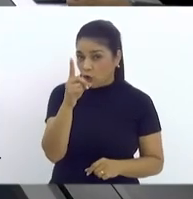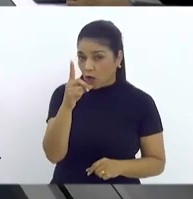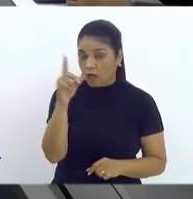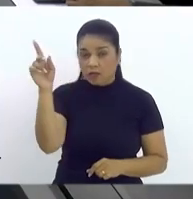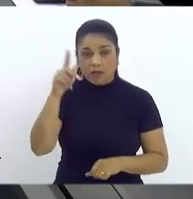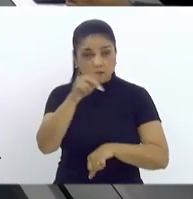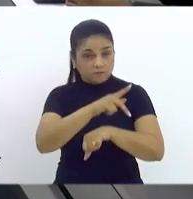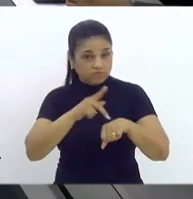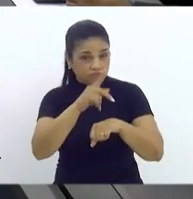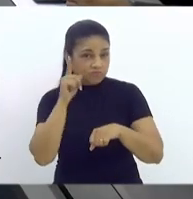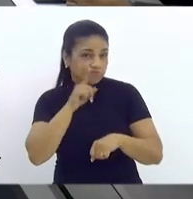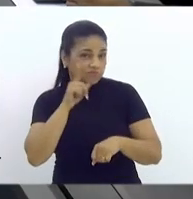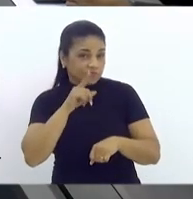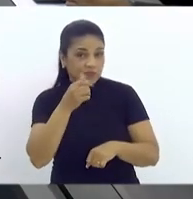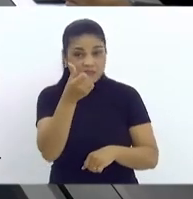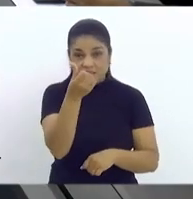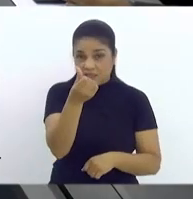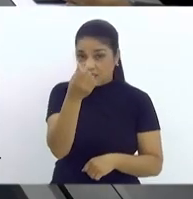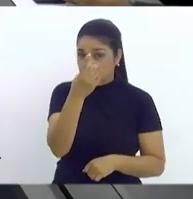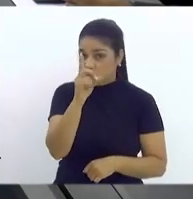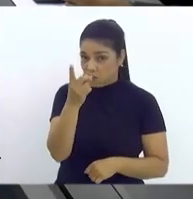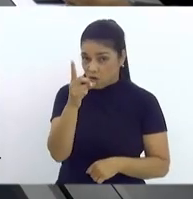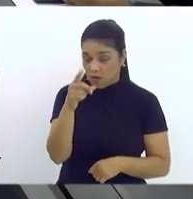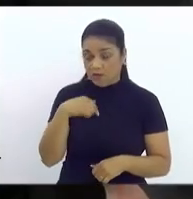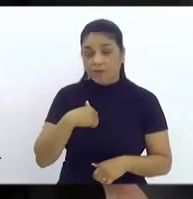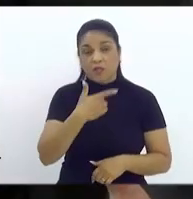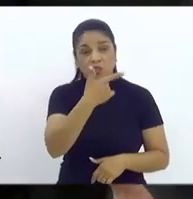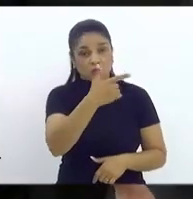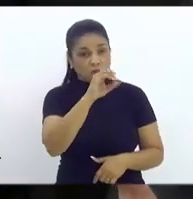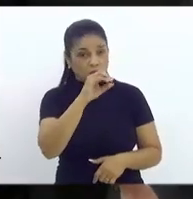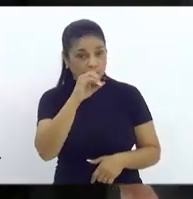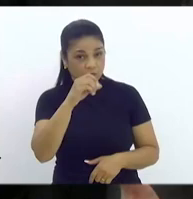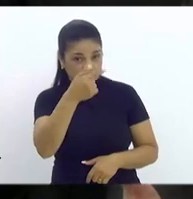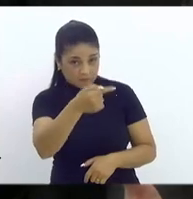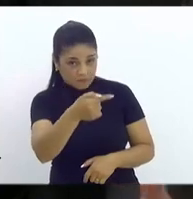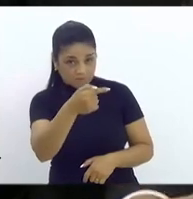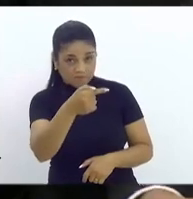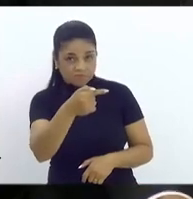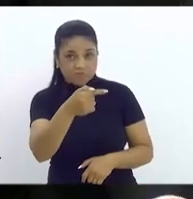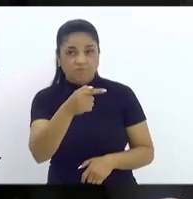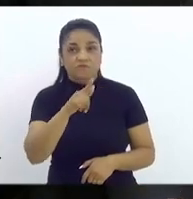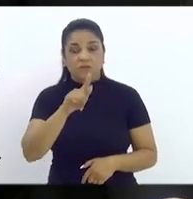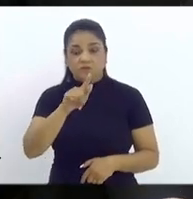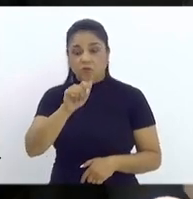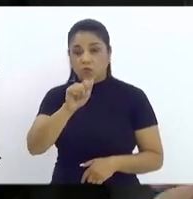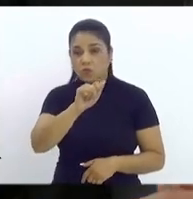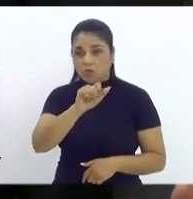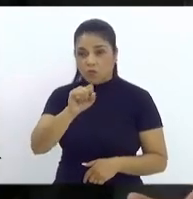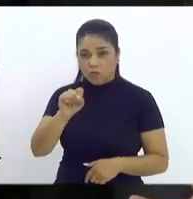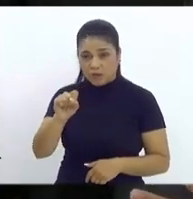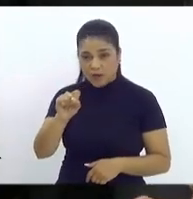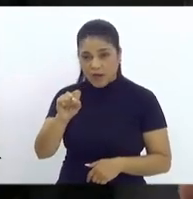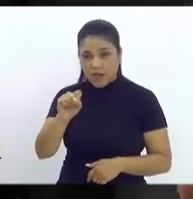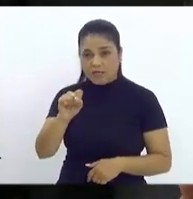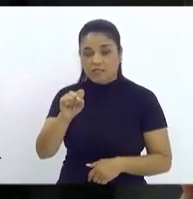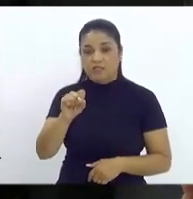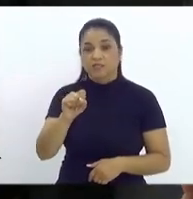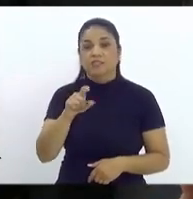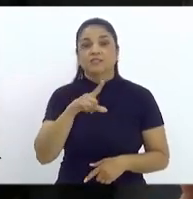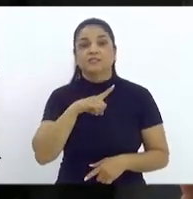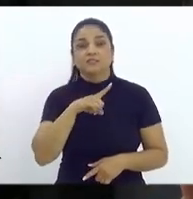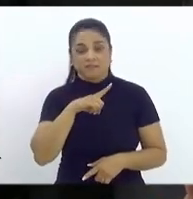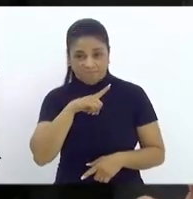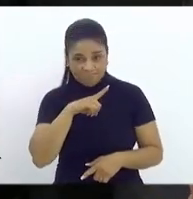de 6. Em 2007, teve o desenvolvimento do shale gas, que é um gás de xisto, exatamente.